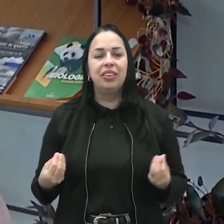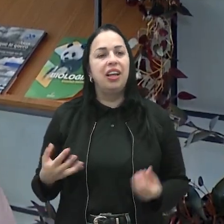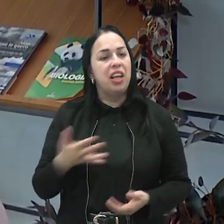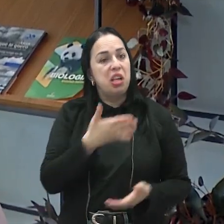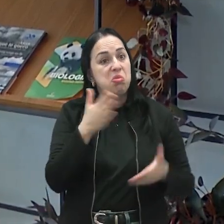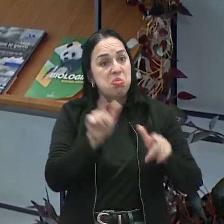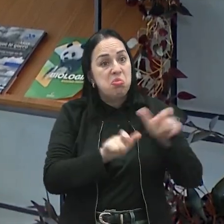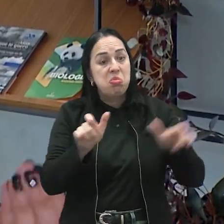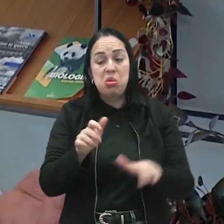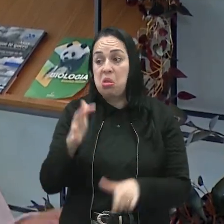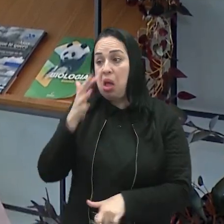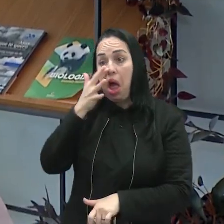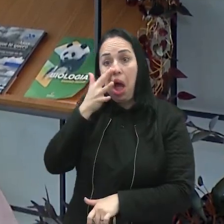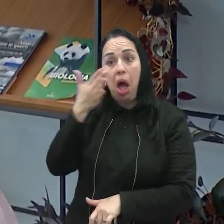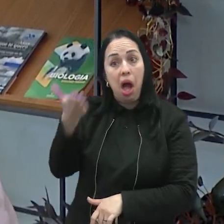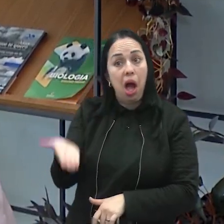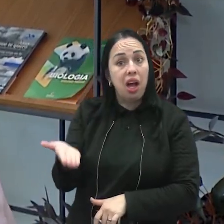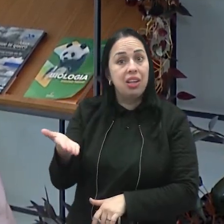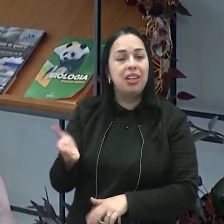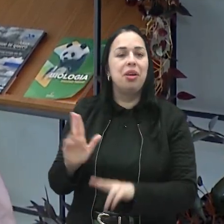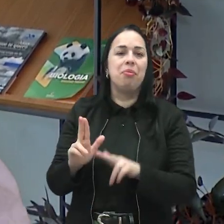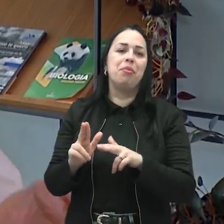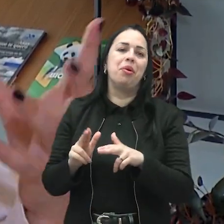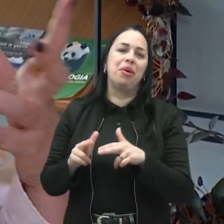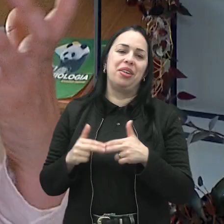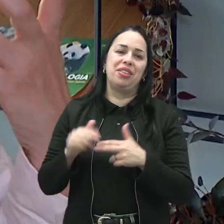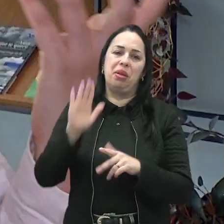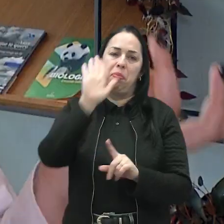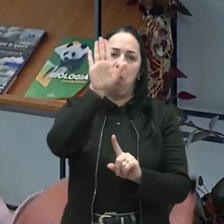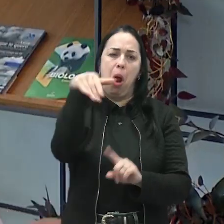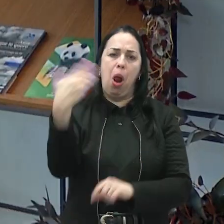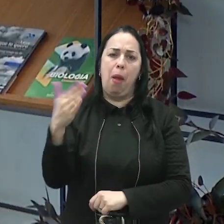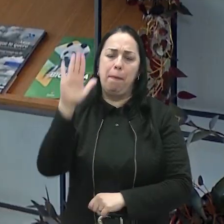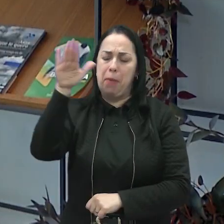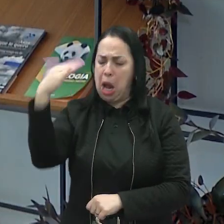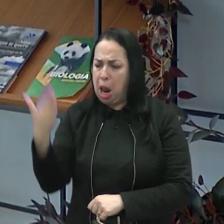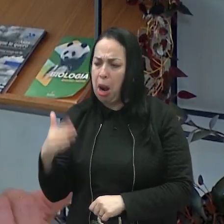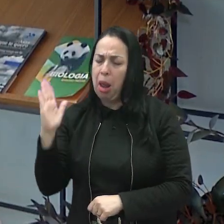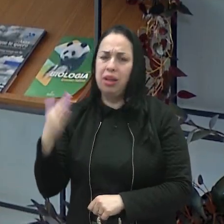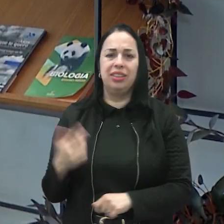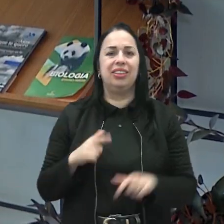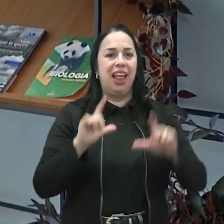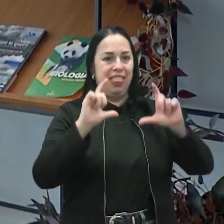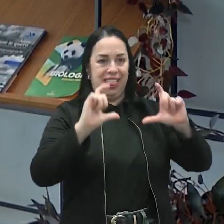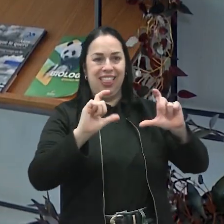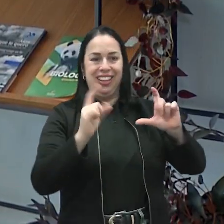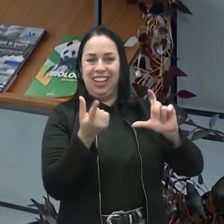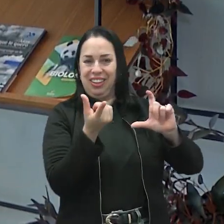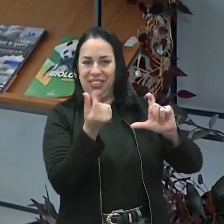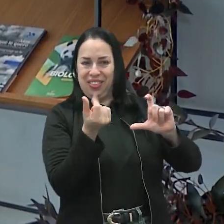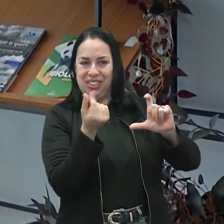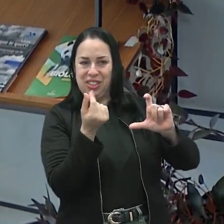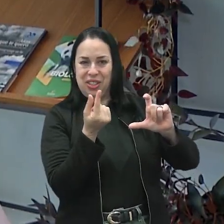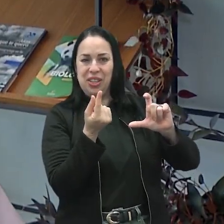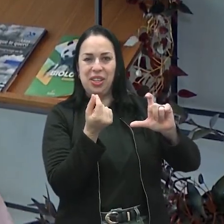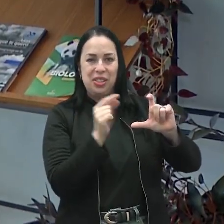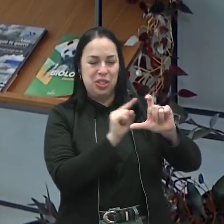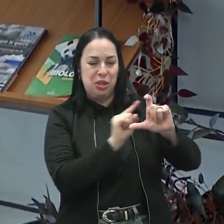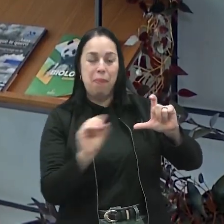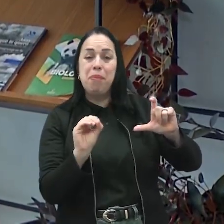uma figura admirável, e por isso ganhou muitas dessas homenagens, até na nota de 1.000